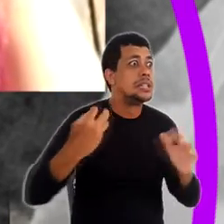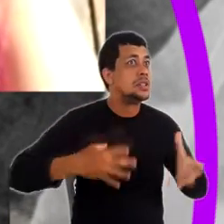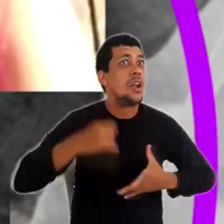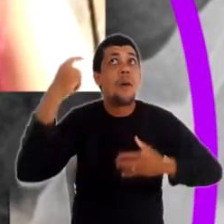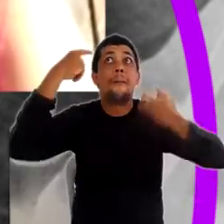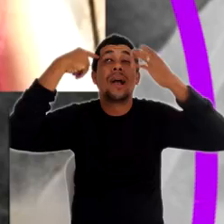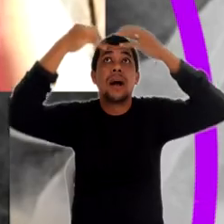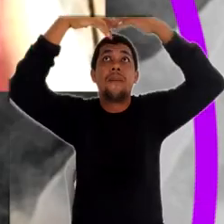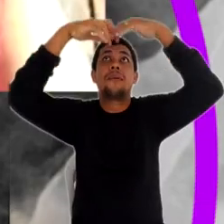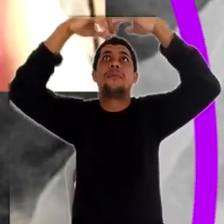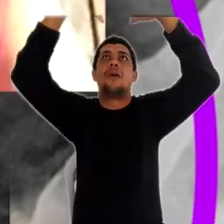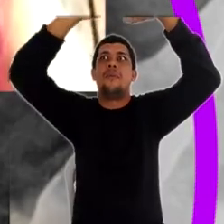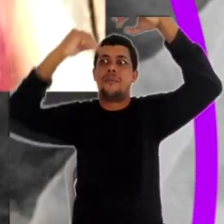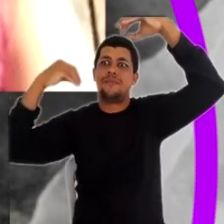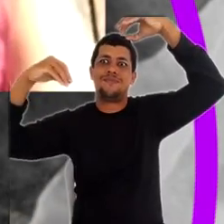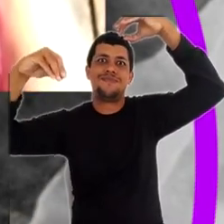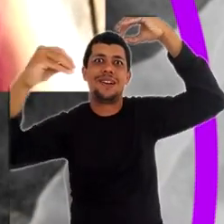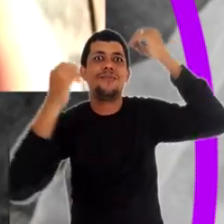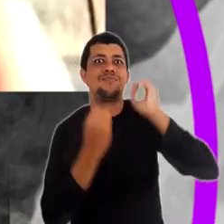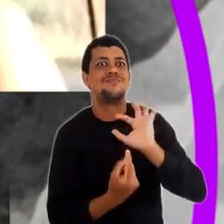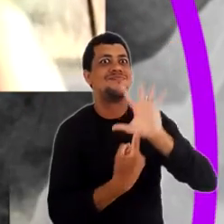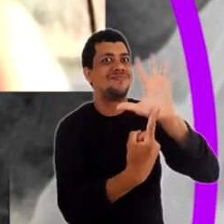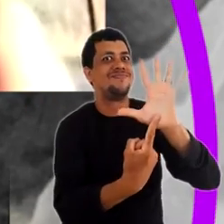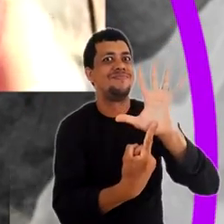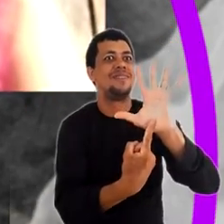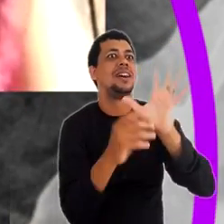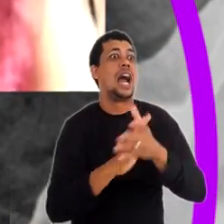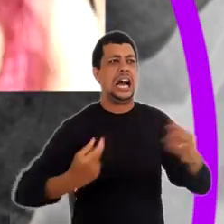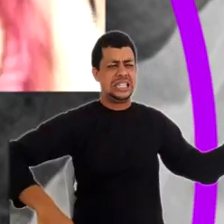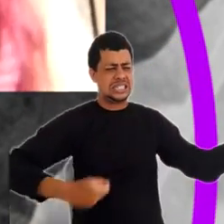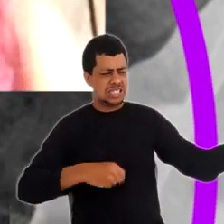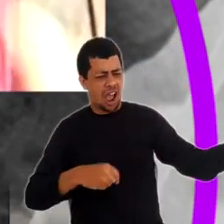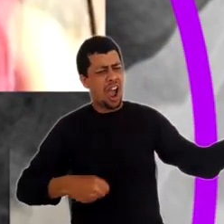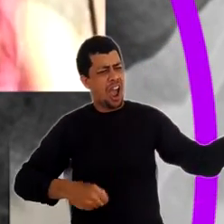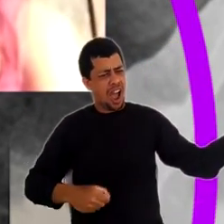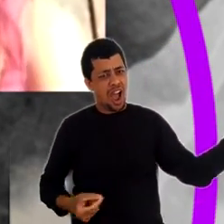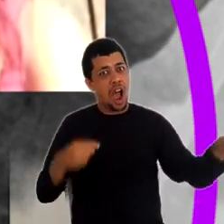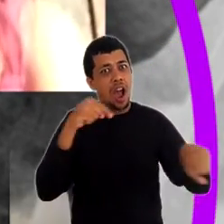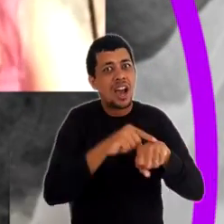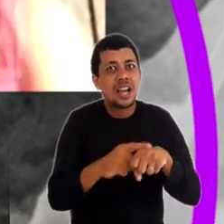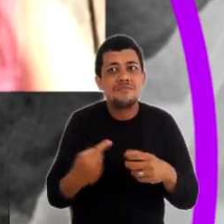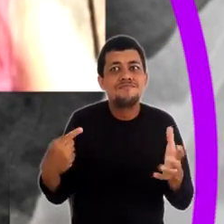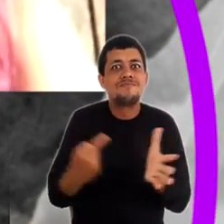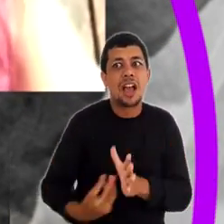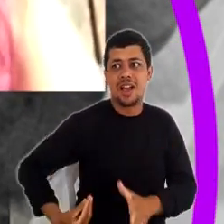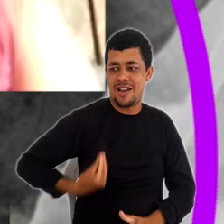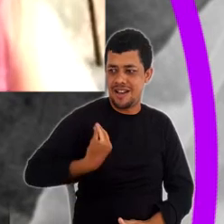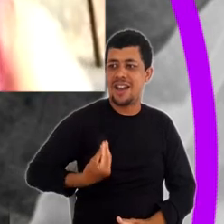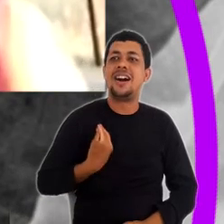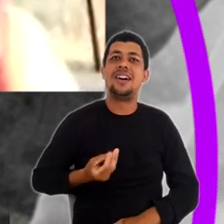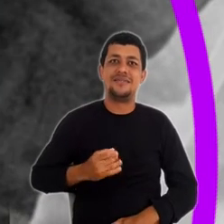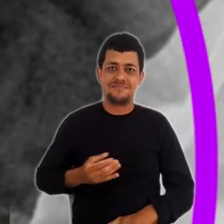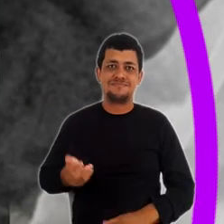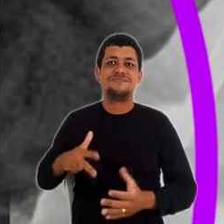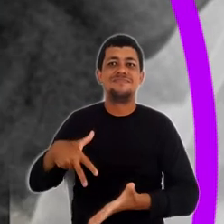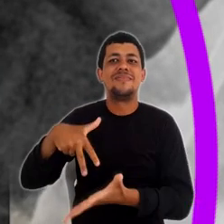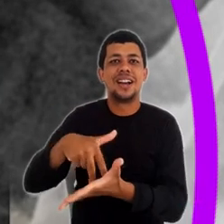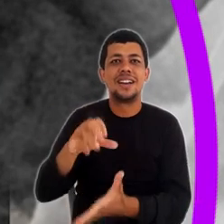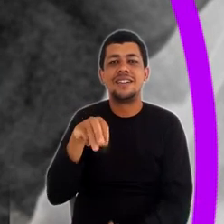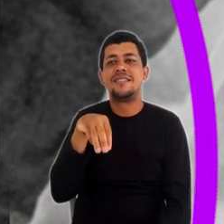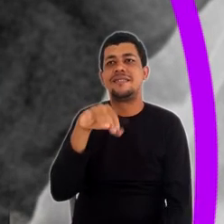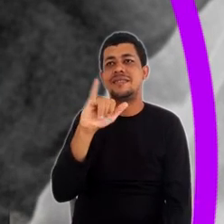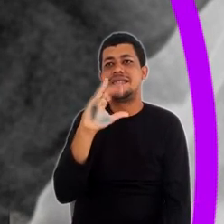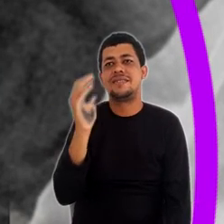de dentro da minha cabeça. Verdade. A guitarra, na hora, já marca a presença da entrada da Micaela. Mano,